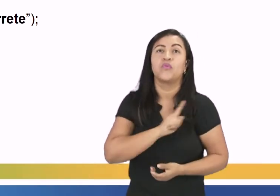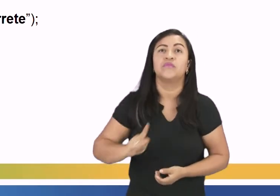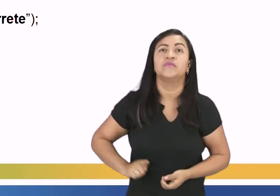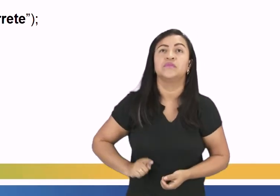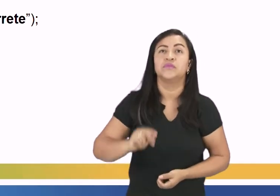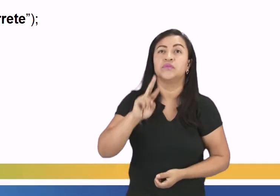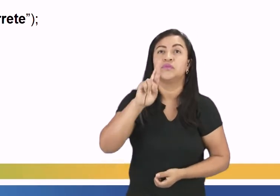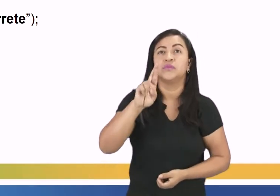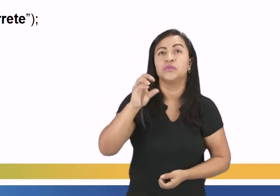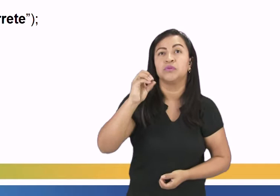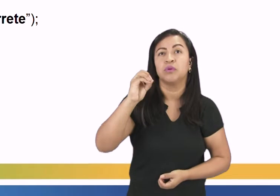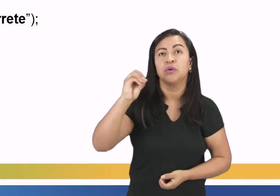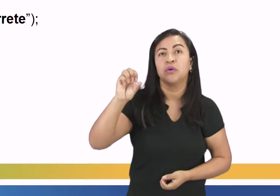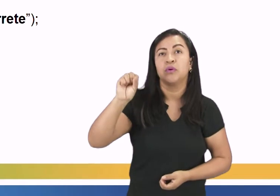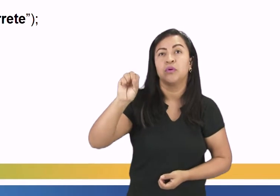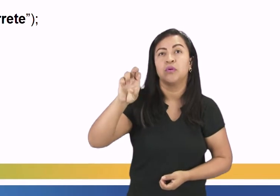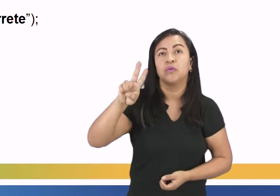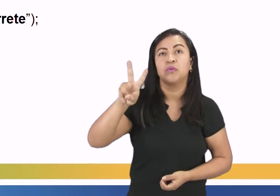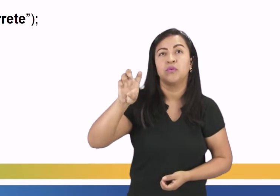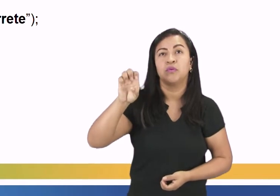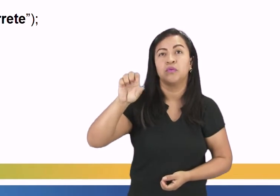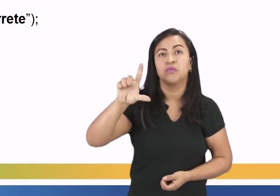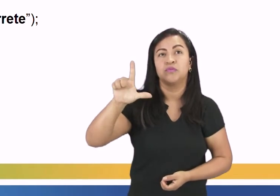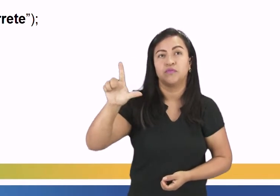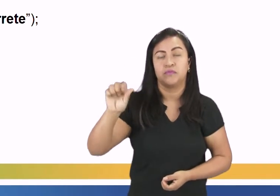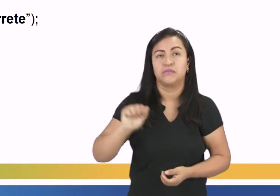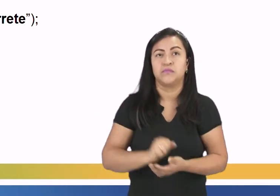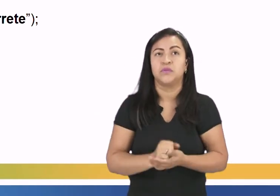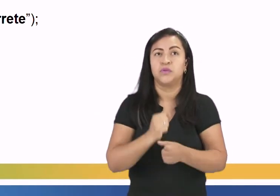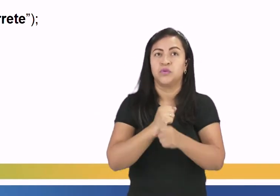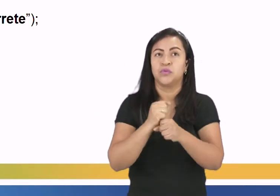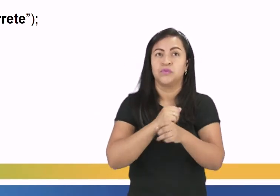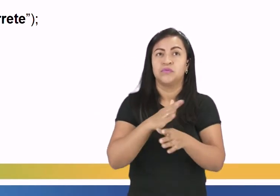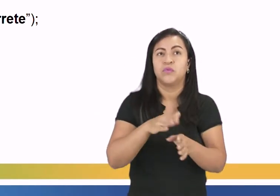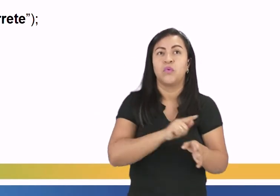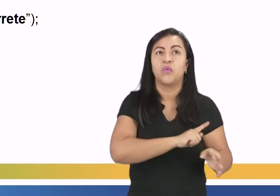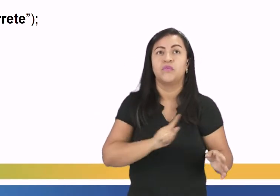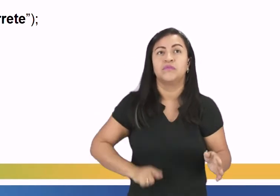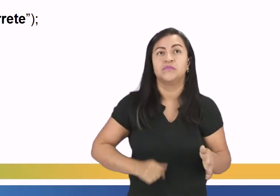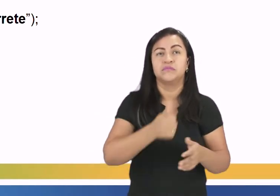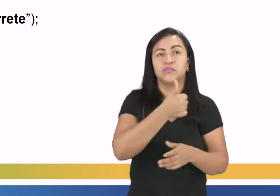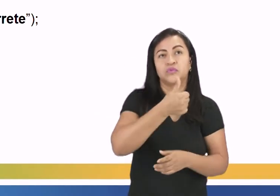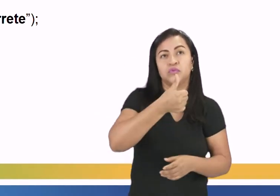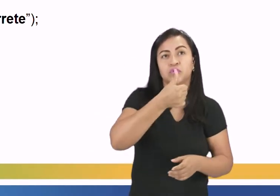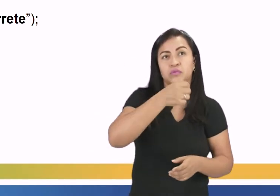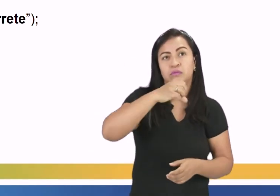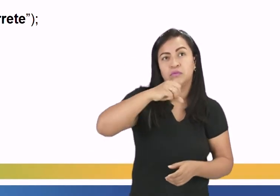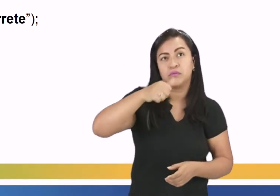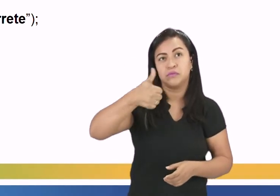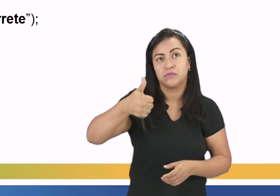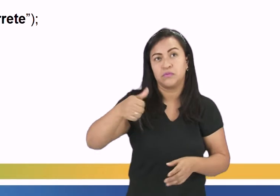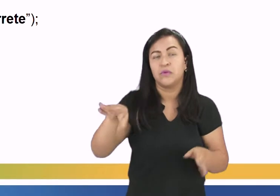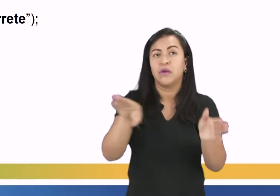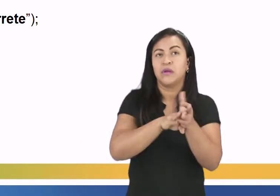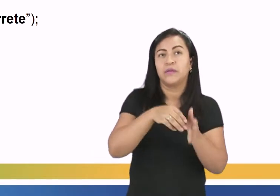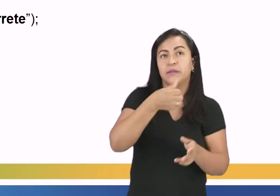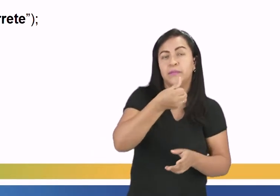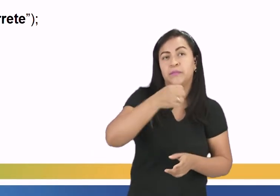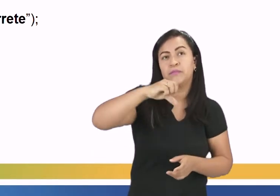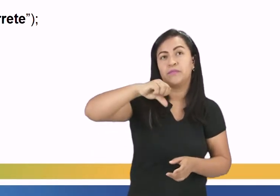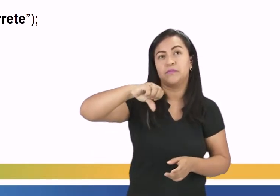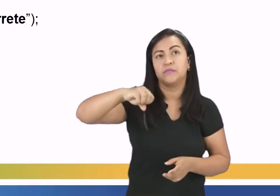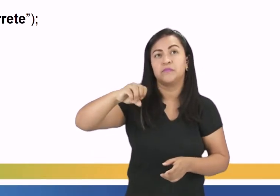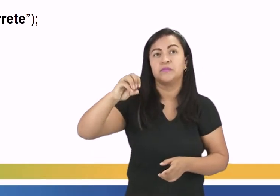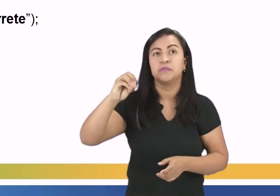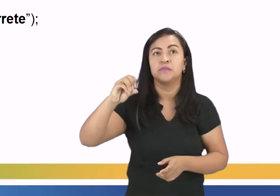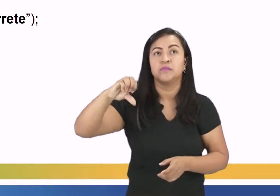Roosevelt, que foi de 1901 a 1909. Com essa doutrina, os Estados Unidos